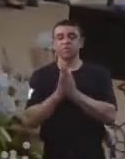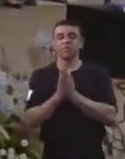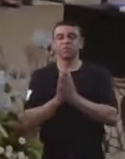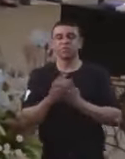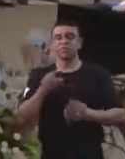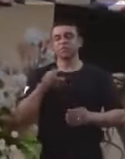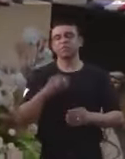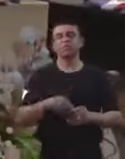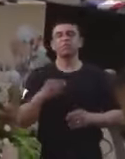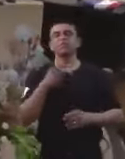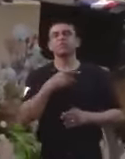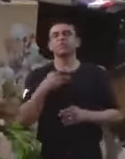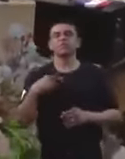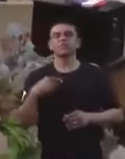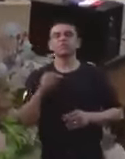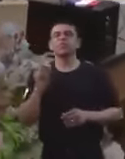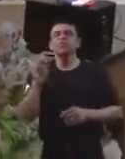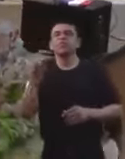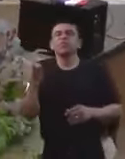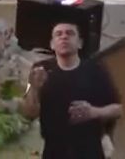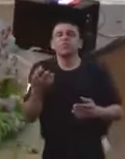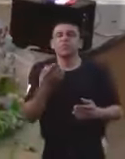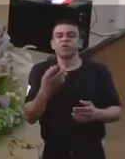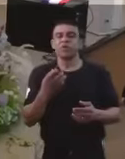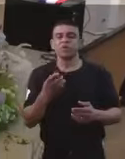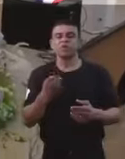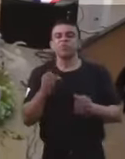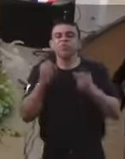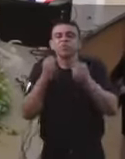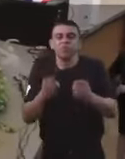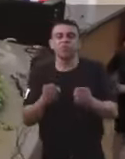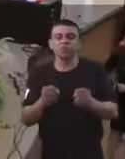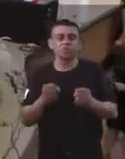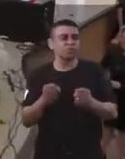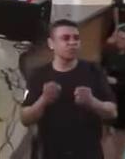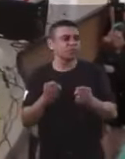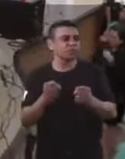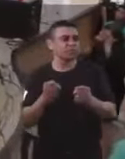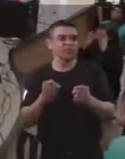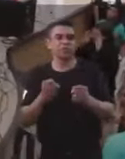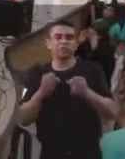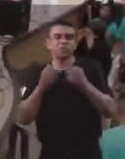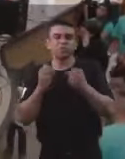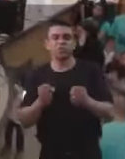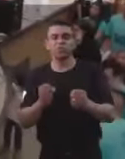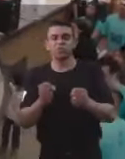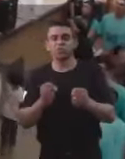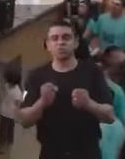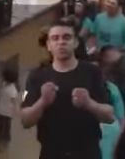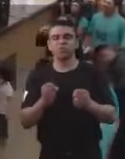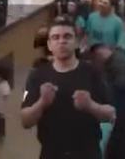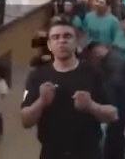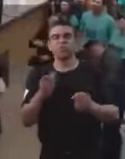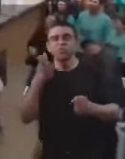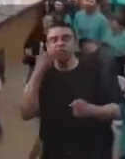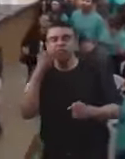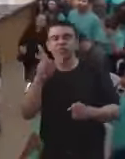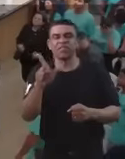como é que eu faço para vencer a contenda no meu coração? Olha o poder da graça. Versículo 21. Seja rico para com Deus.